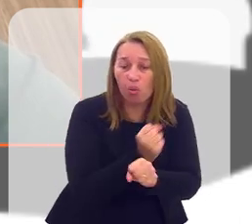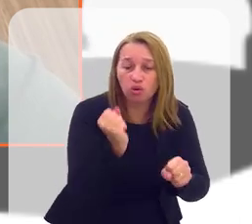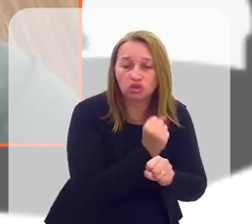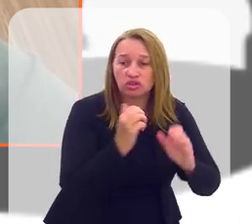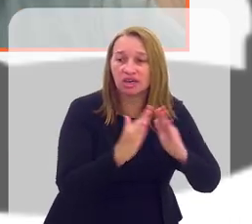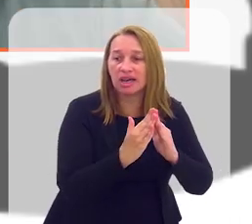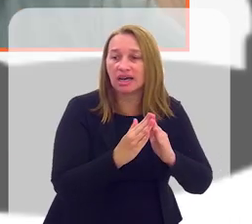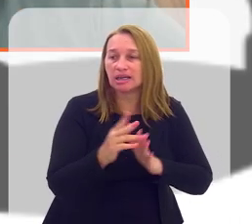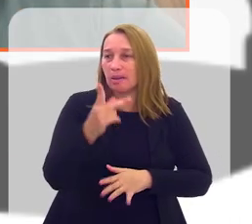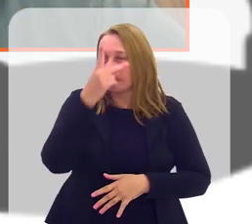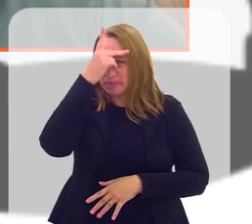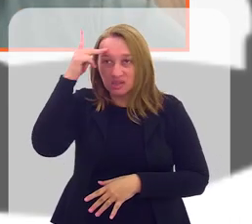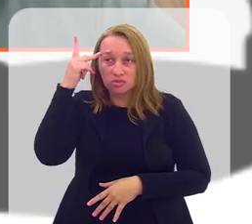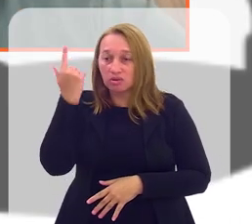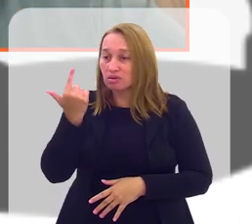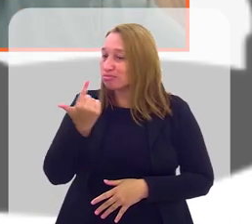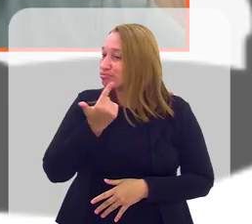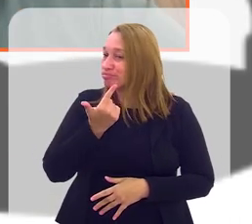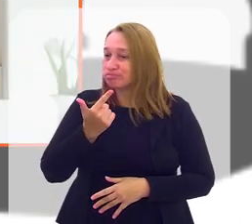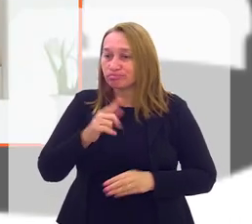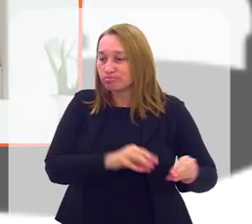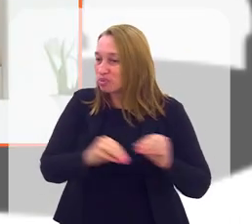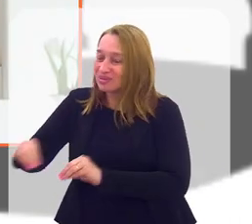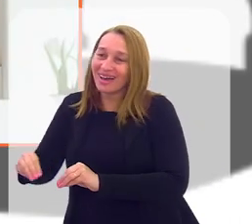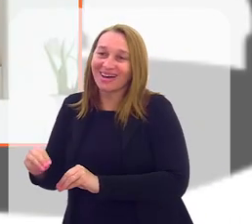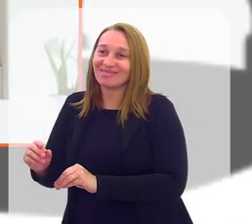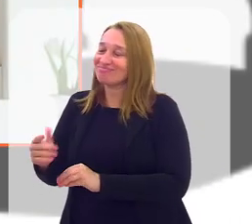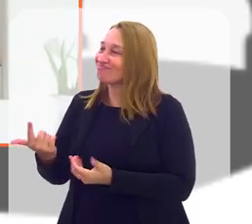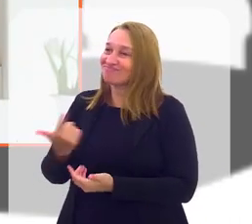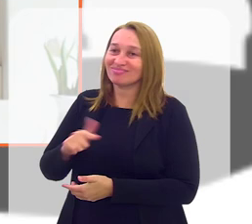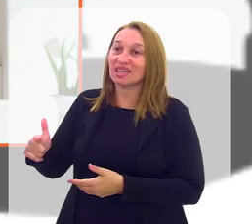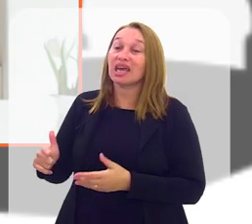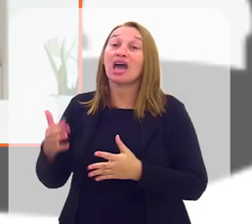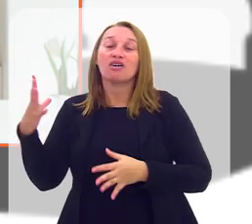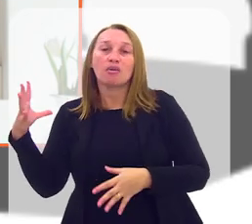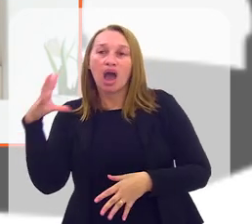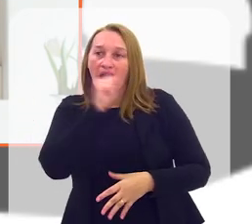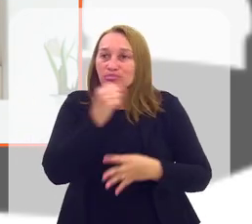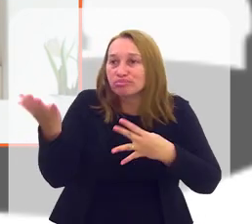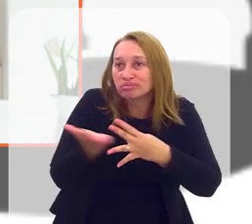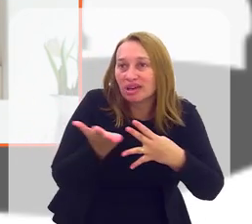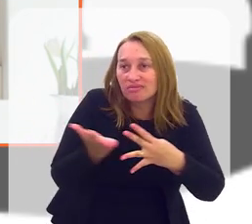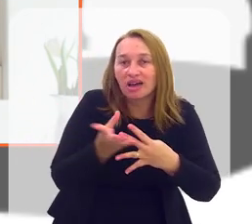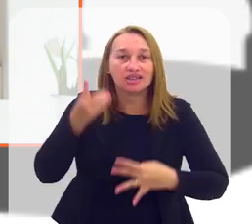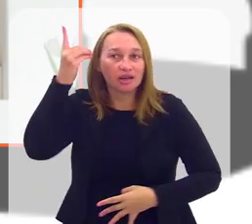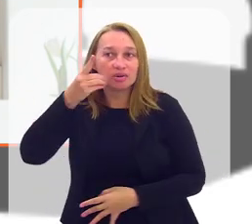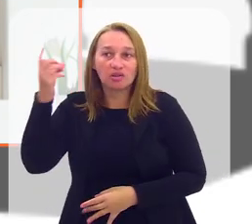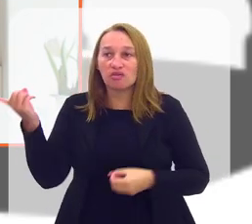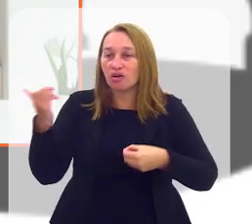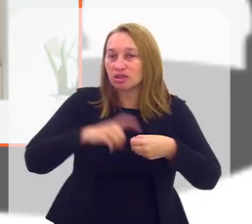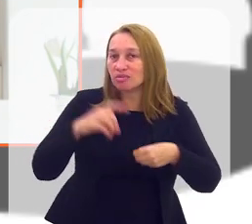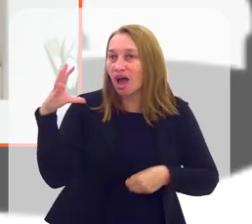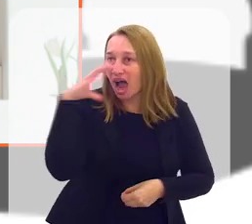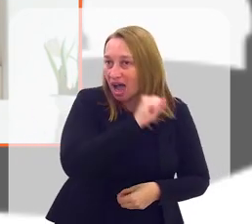vai ocupar. Tá ótimo, deputado. Então, nós vamos brevemente para um rápido intervalo e